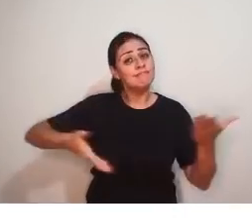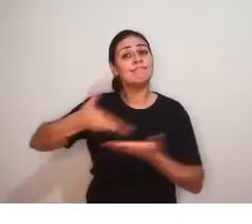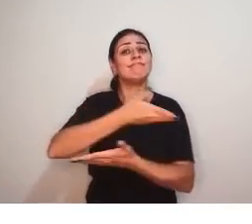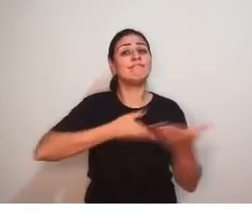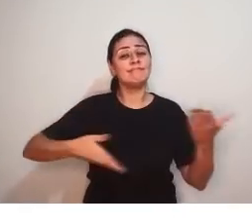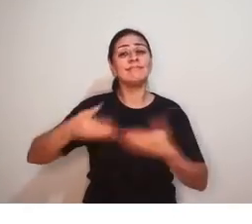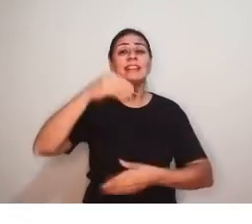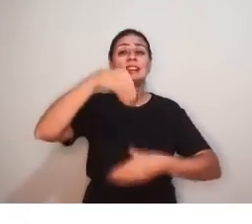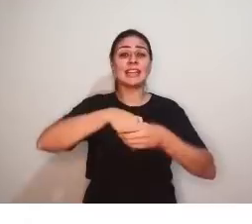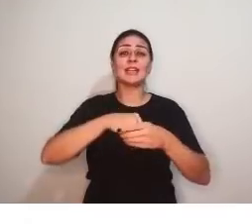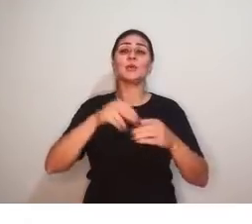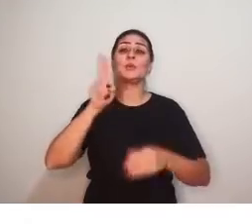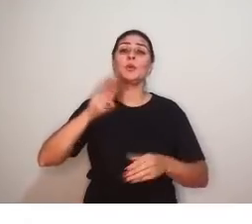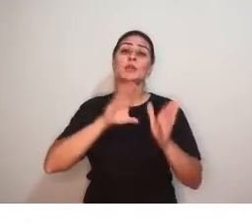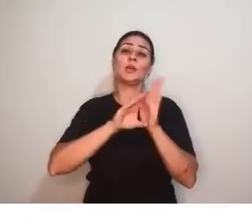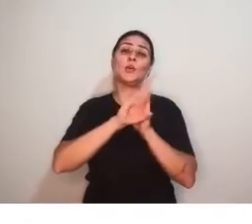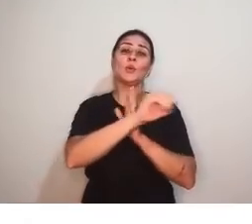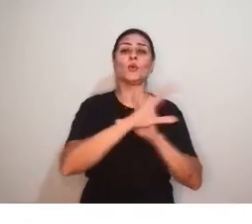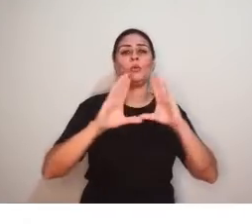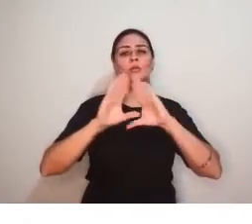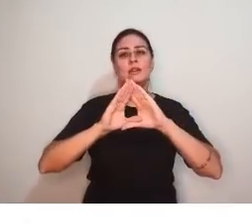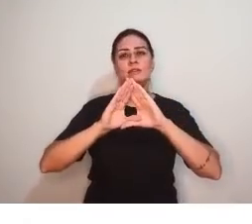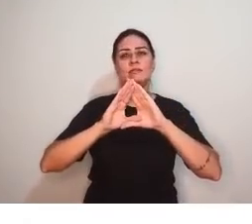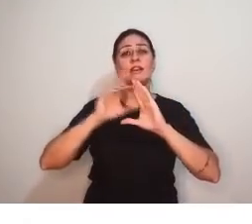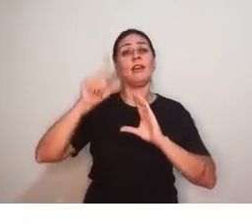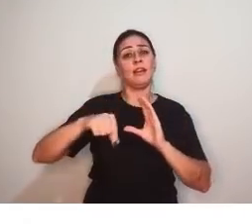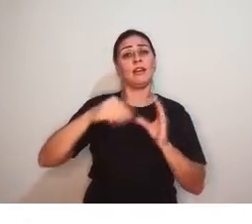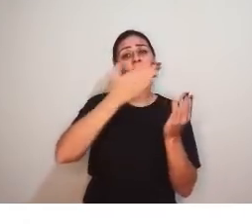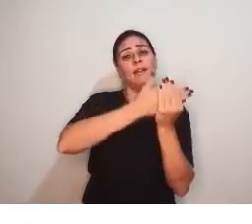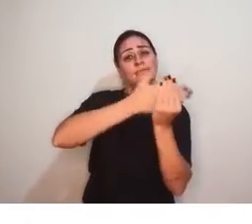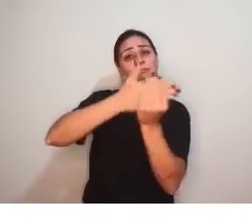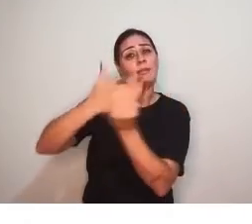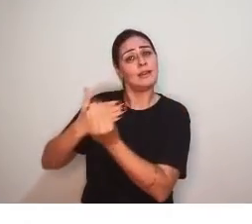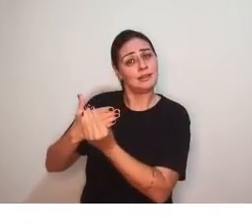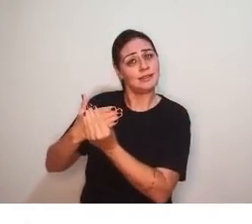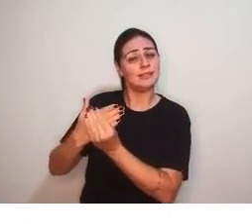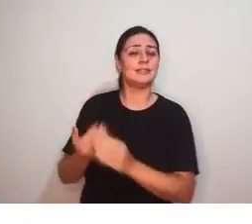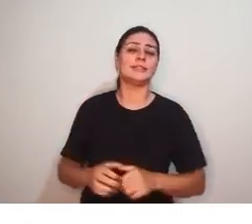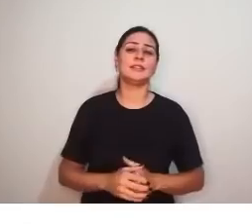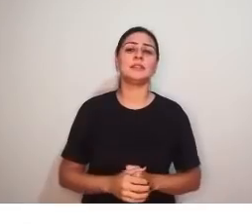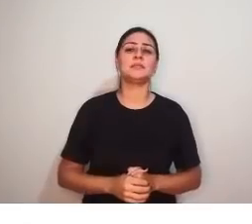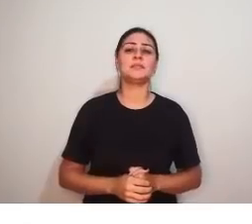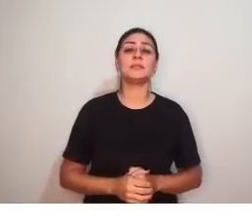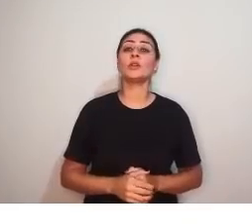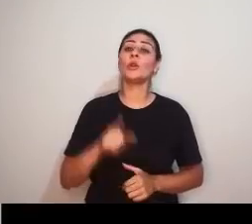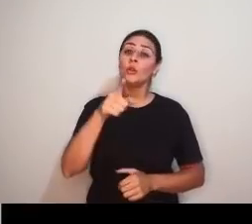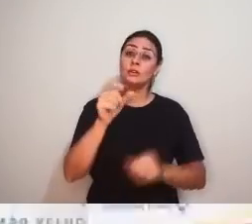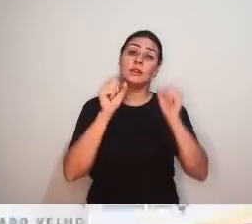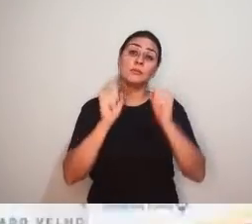monta um ambiente colaborativo para trabalhar com os alunos, ó, usando Google Drive. Aí você cria uma estrutura de e-portfólio. Muito legal.